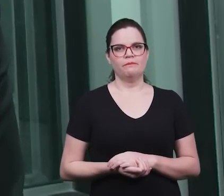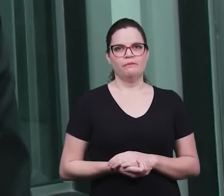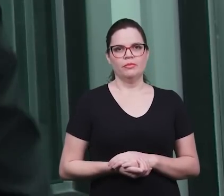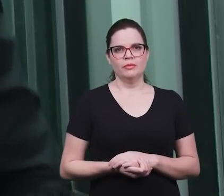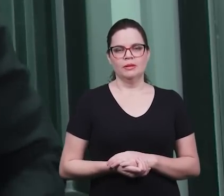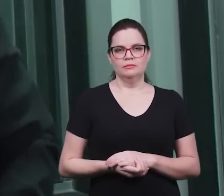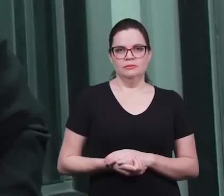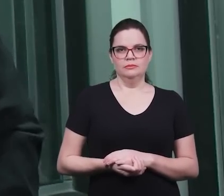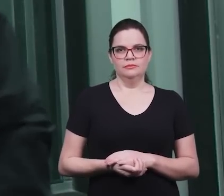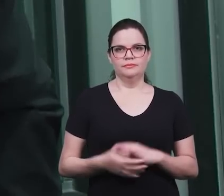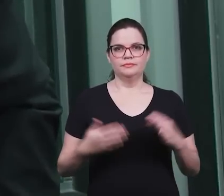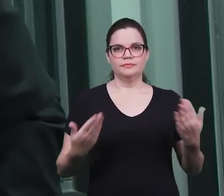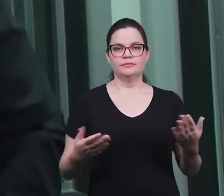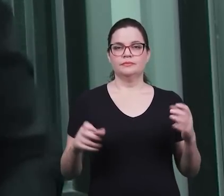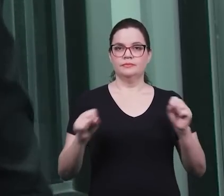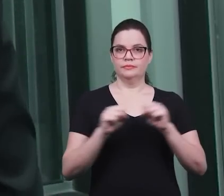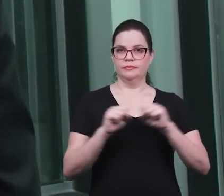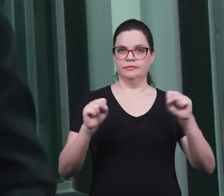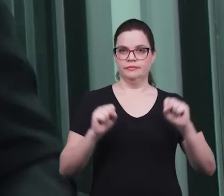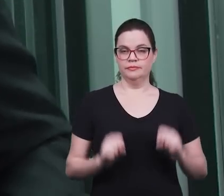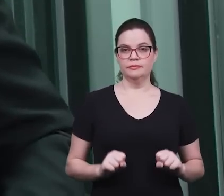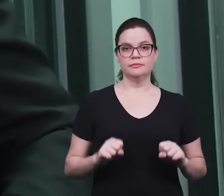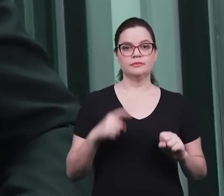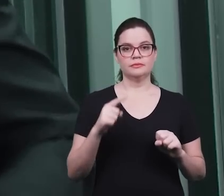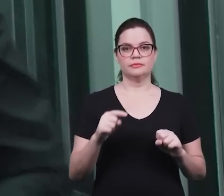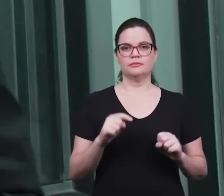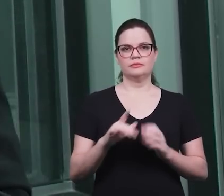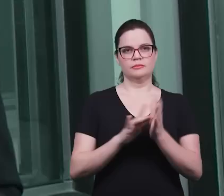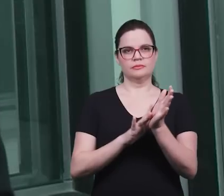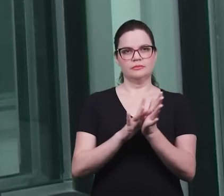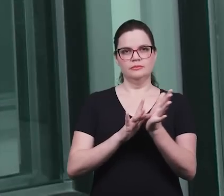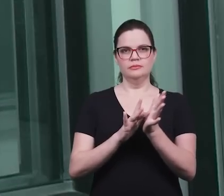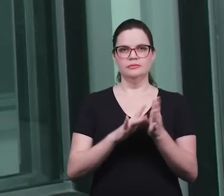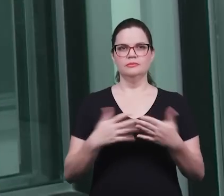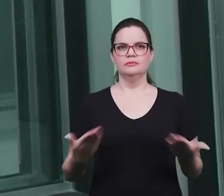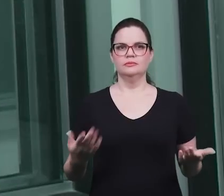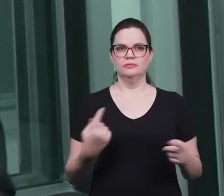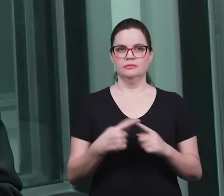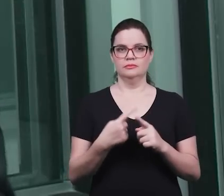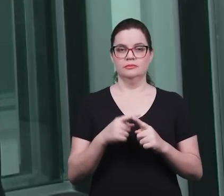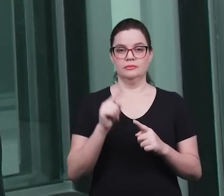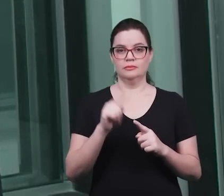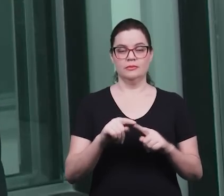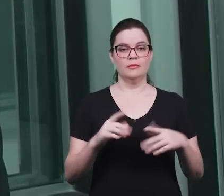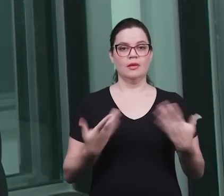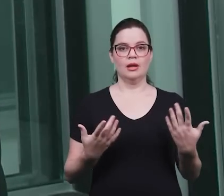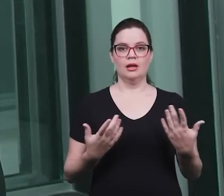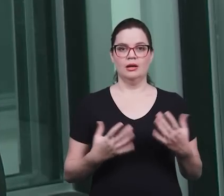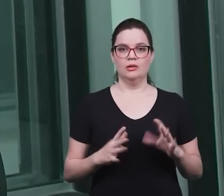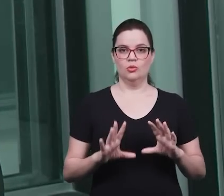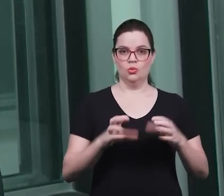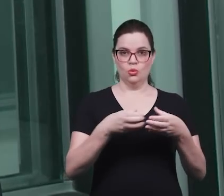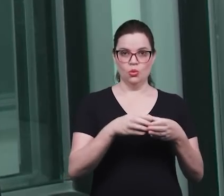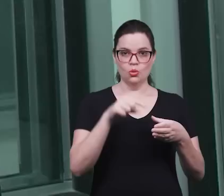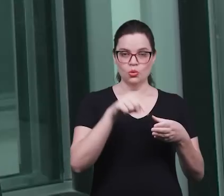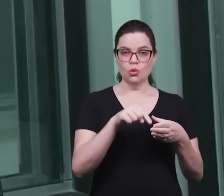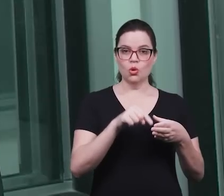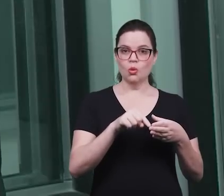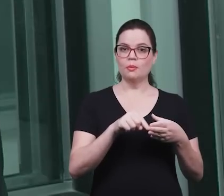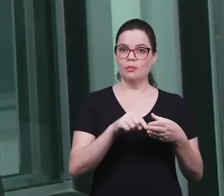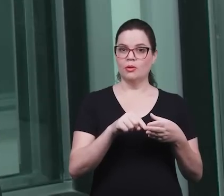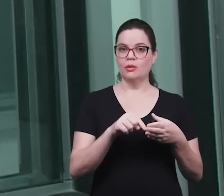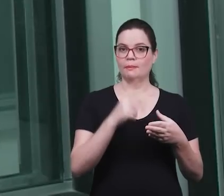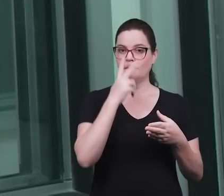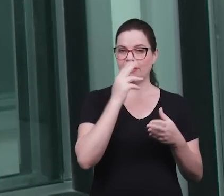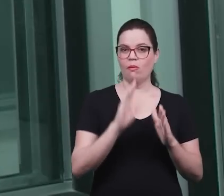Esse sistema, na verdade, eles forjaram, foi uma quadrilha que se implantou dentro do INSS mesmo, e eles forjavam